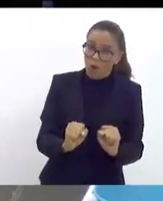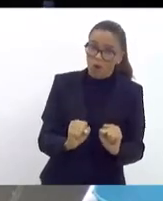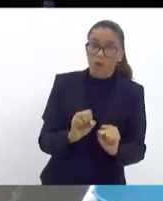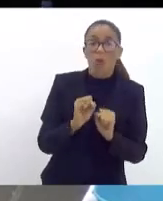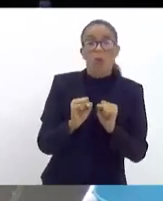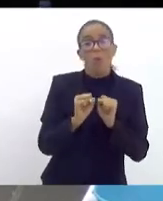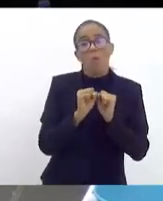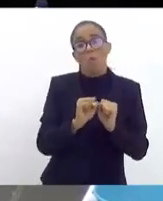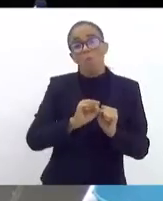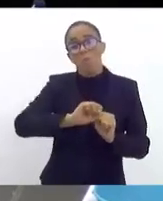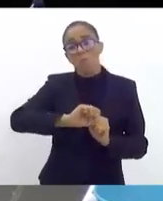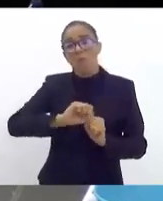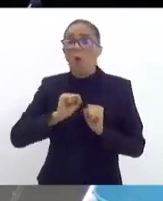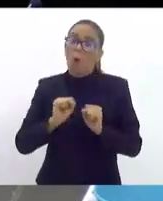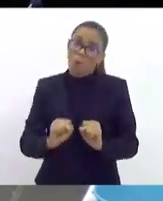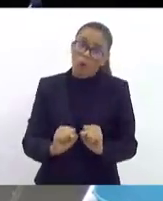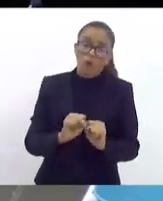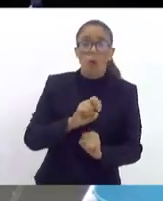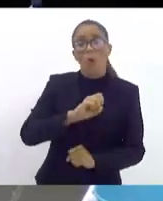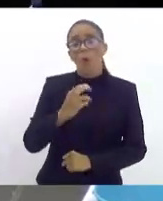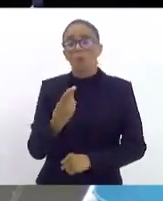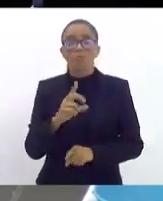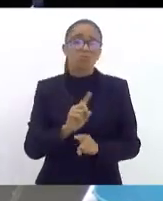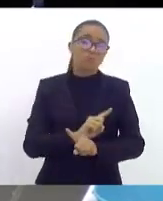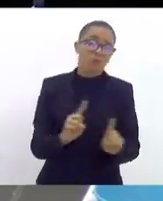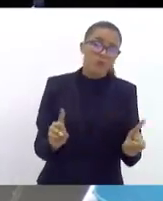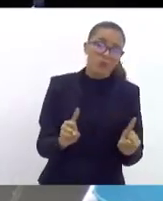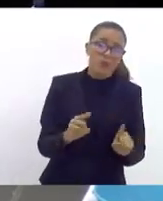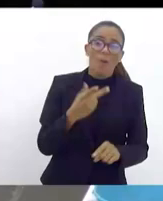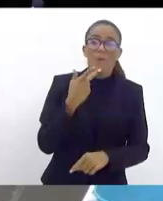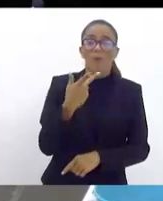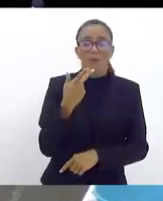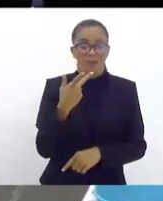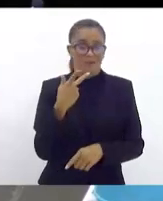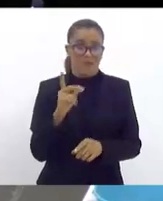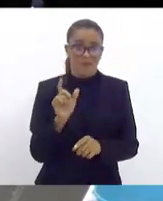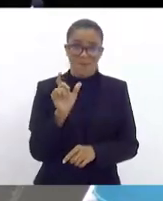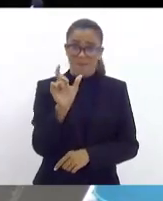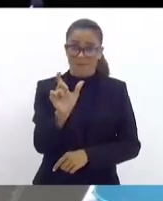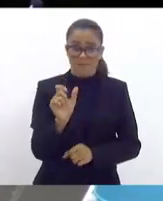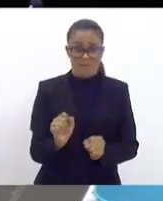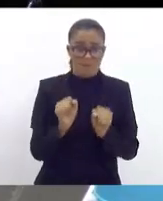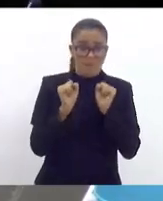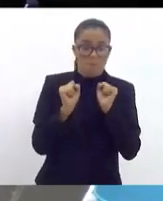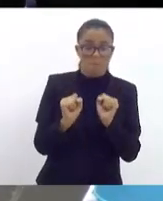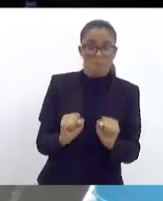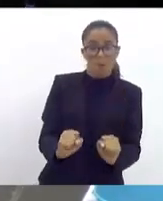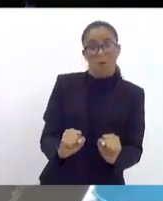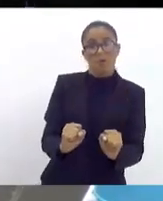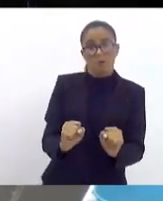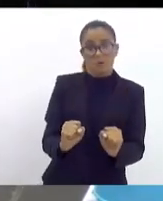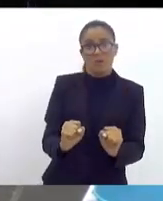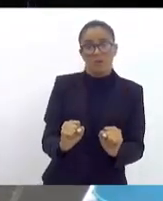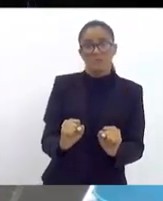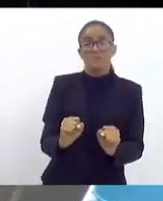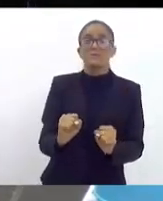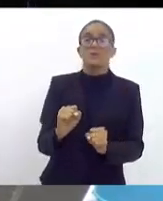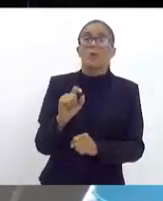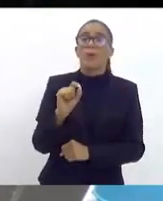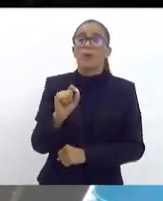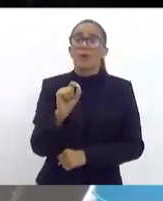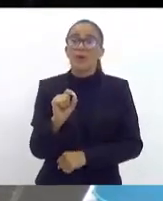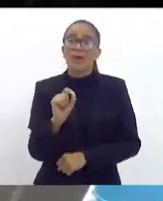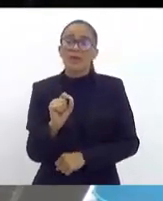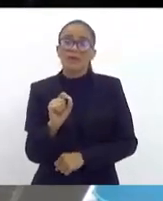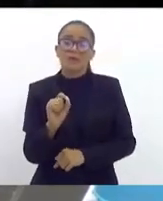o governo pode ou não né porque o poder deixa em aberto salvaguardando